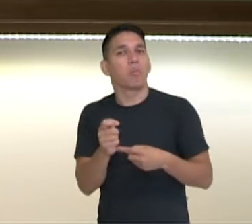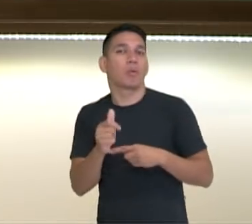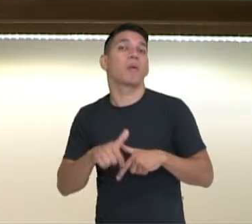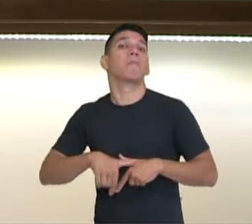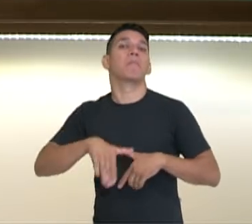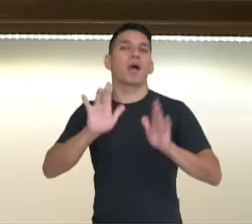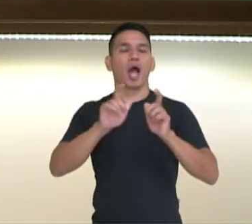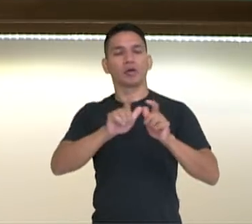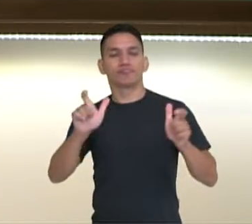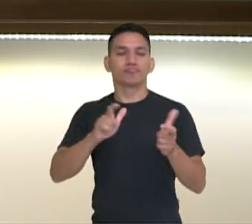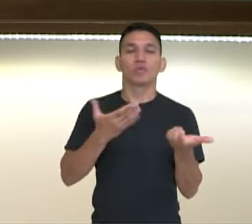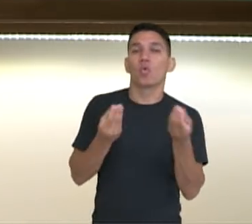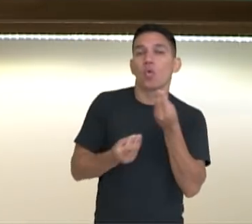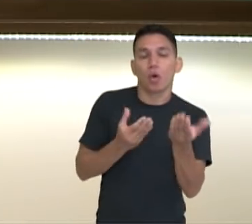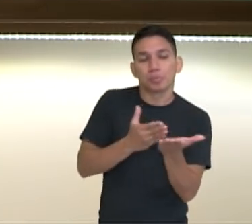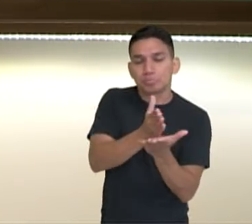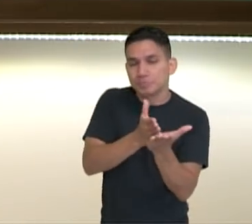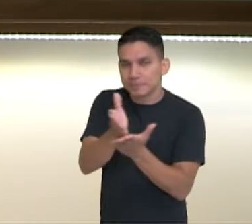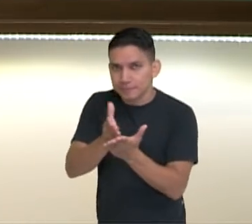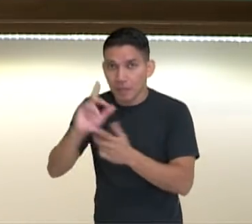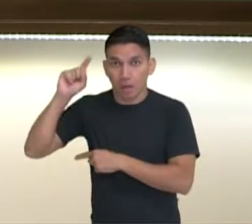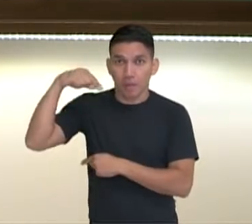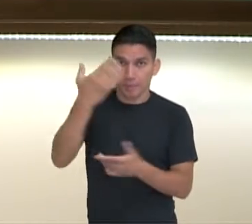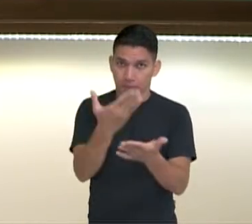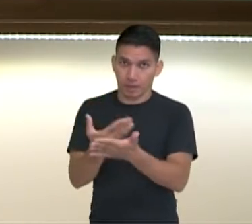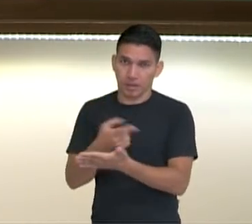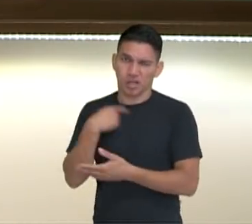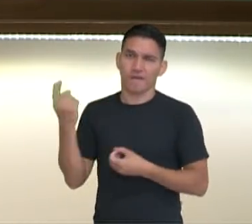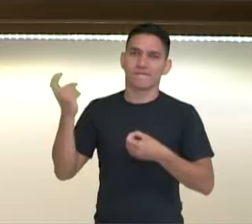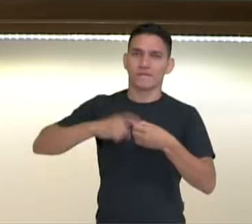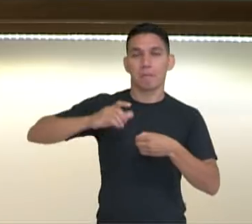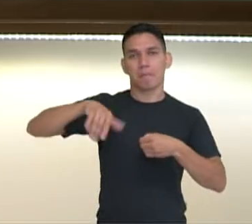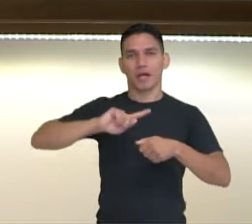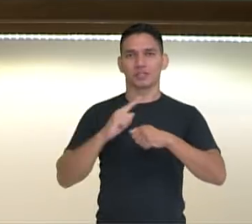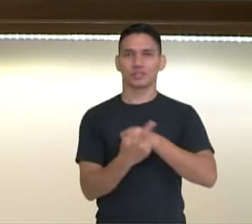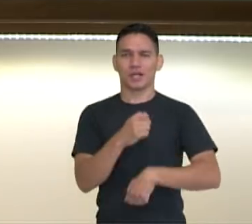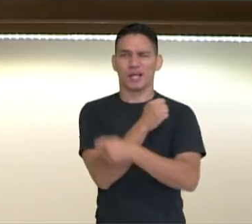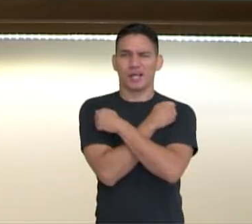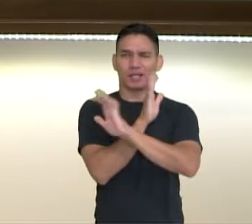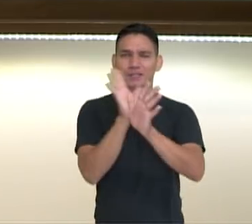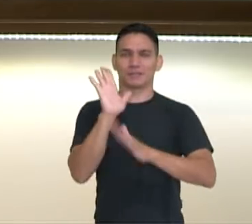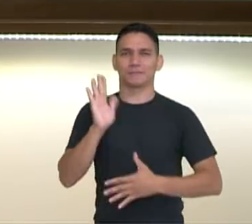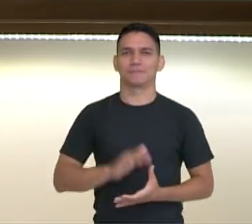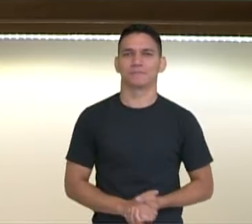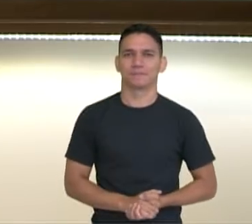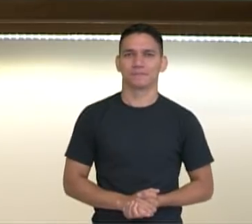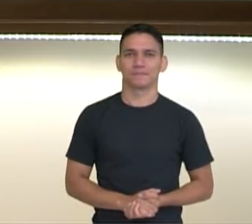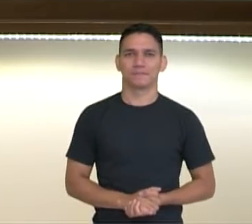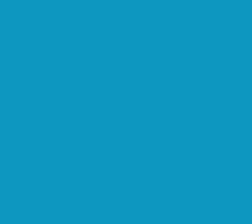sobre a orientação e localização. Numa próxima aula voltamos com mais geografia. Um abraço a todos e até lá.